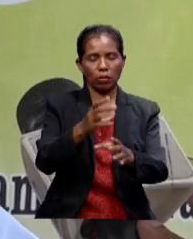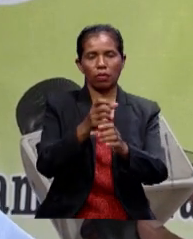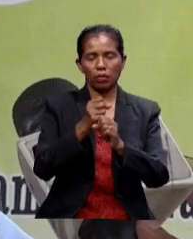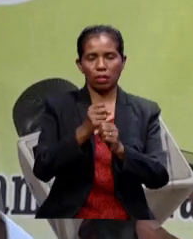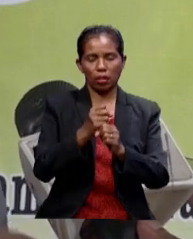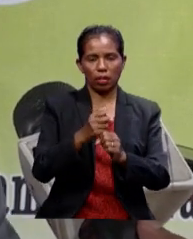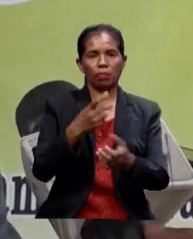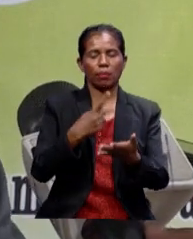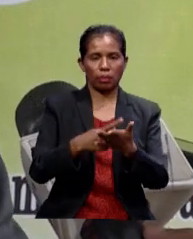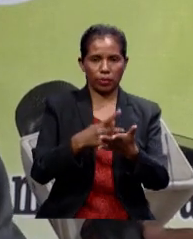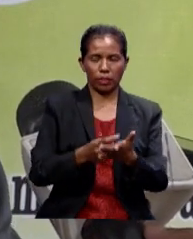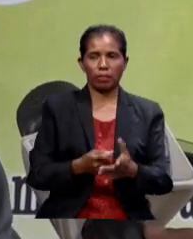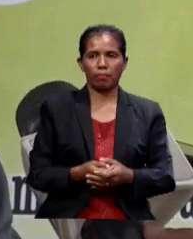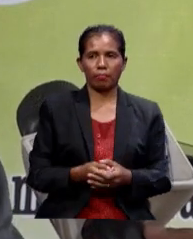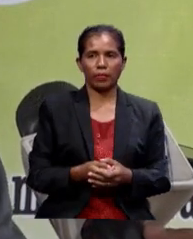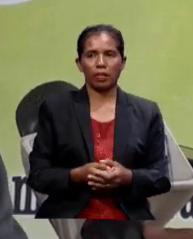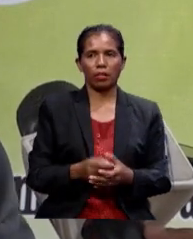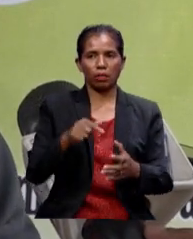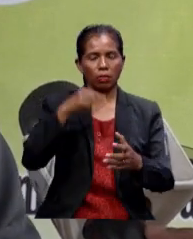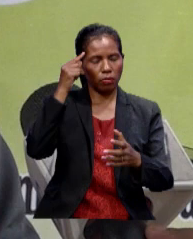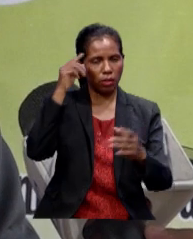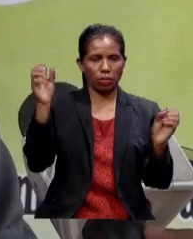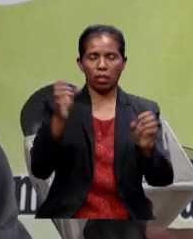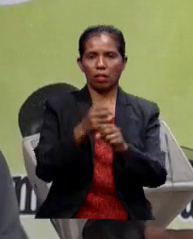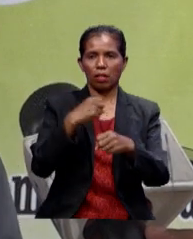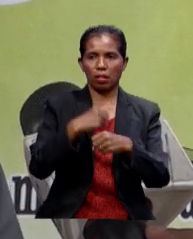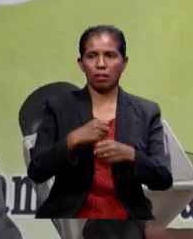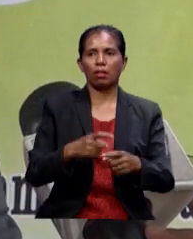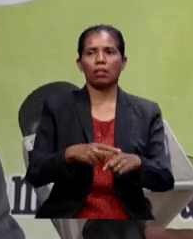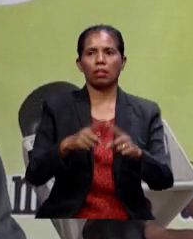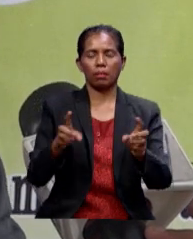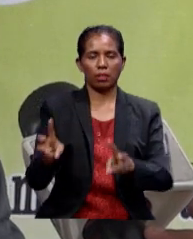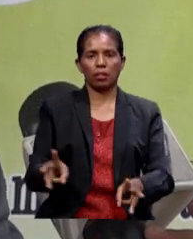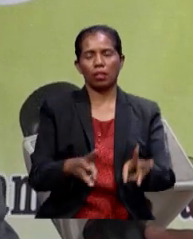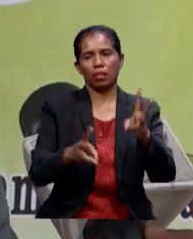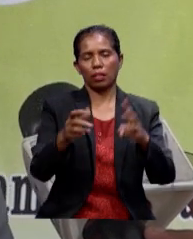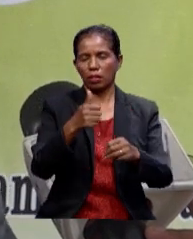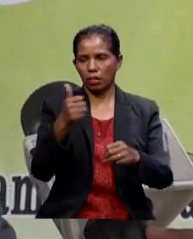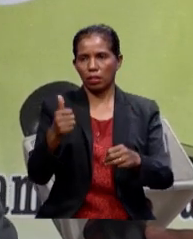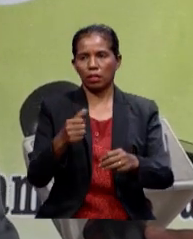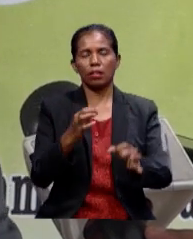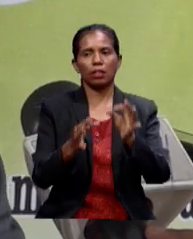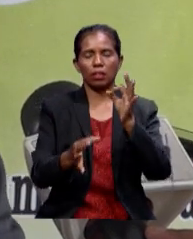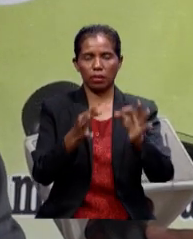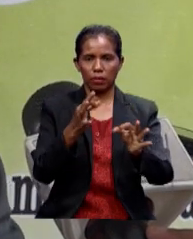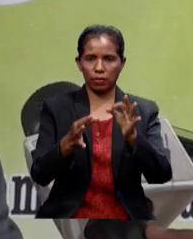proposta. Mas idane governo lahalo. Dalam de seluk, quando maioria